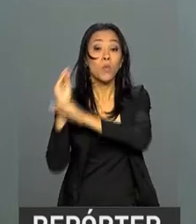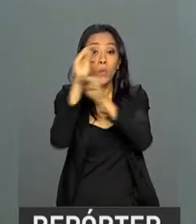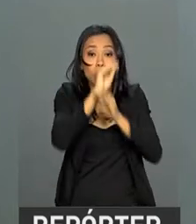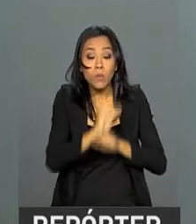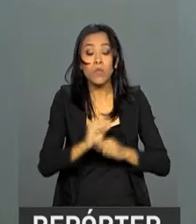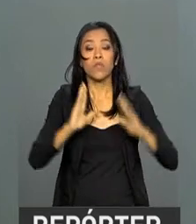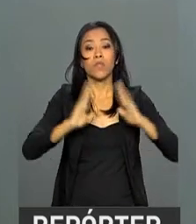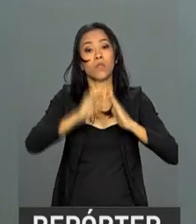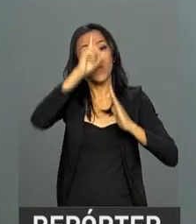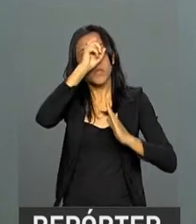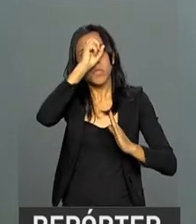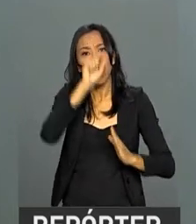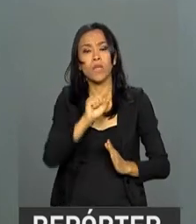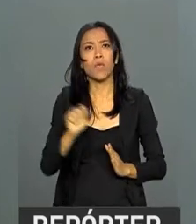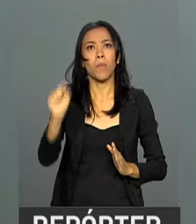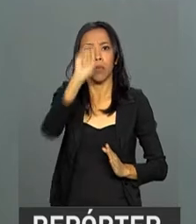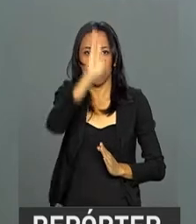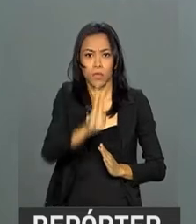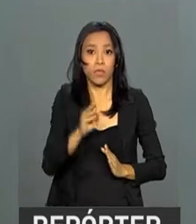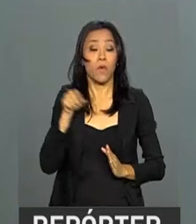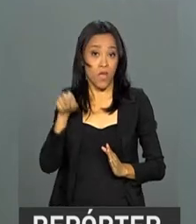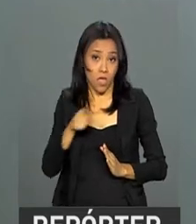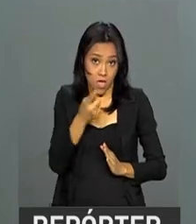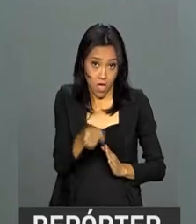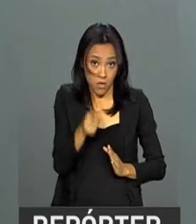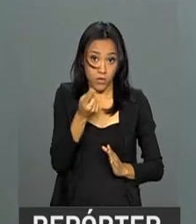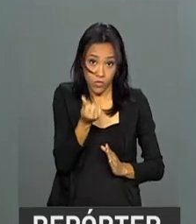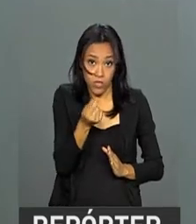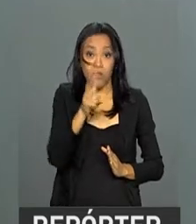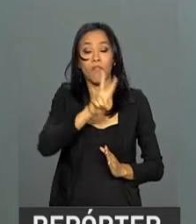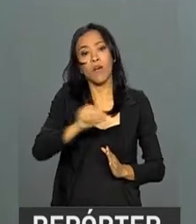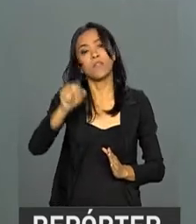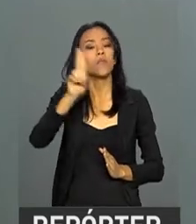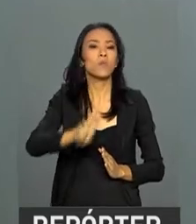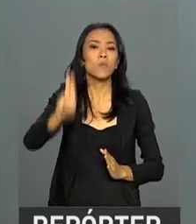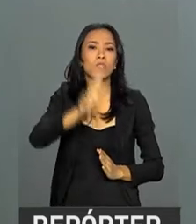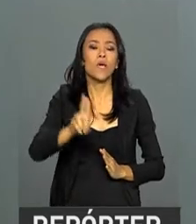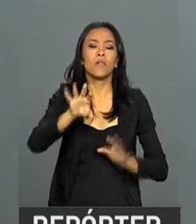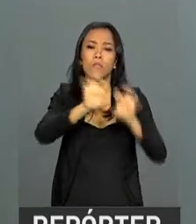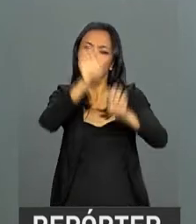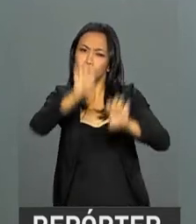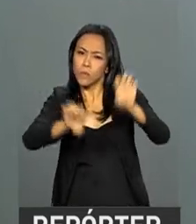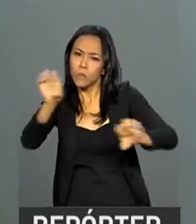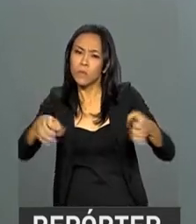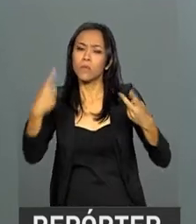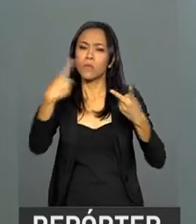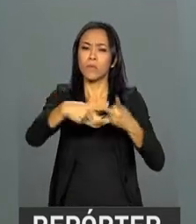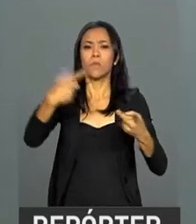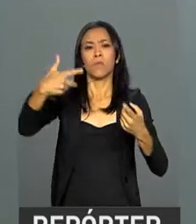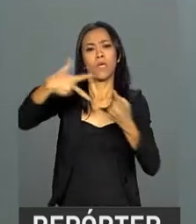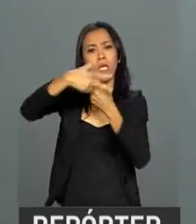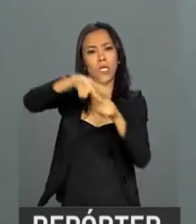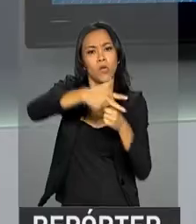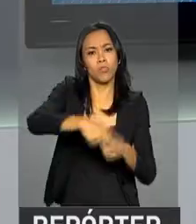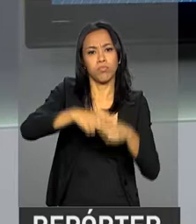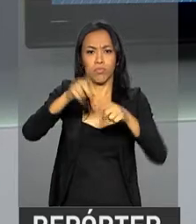universitários, de que esses recursos serão aplicados efetivamente em reformas e equipamentos desses